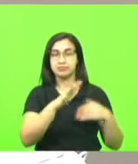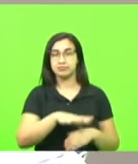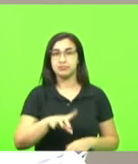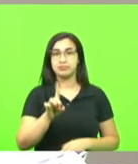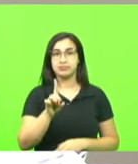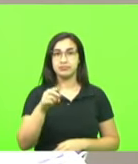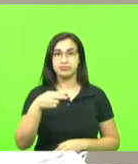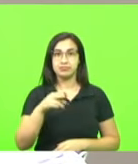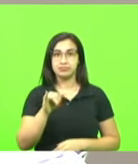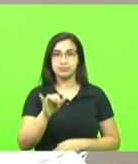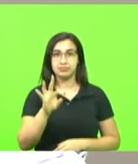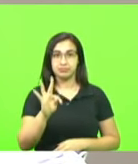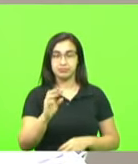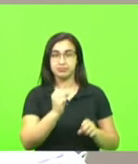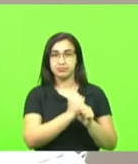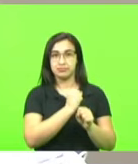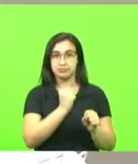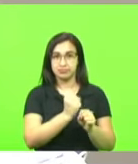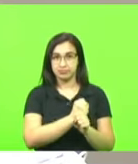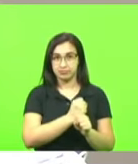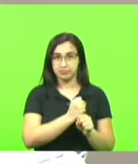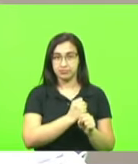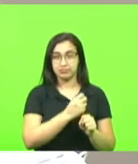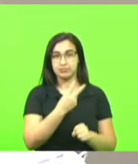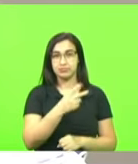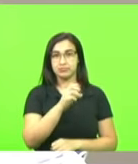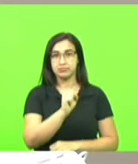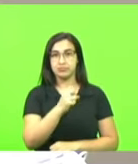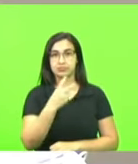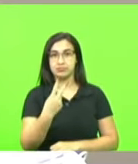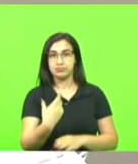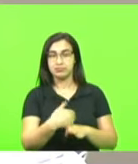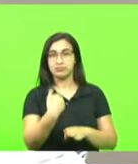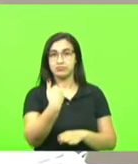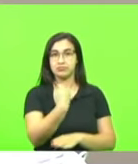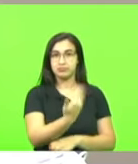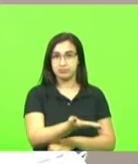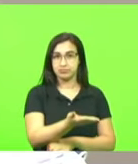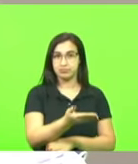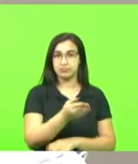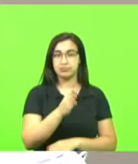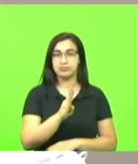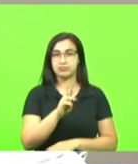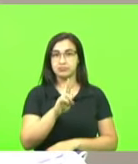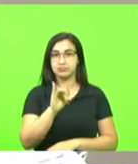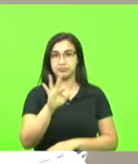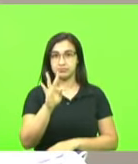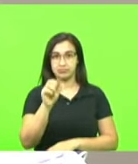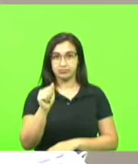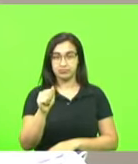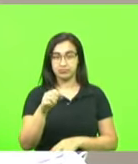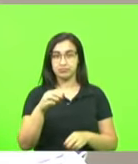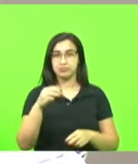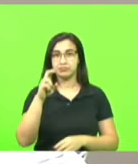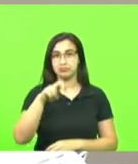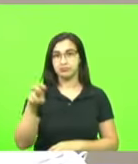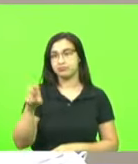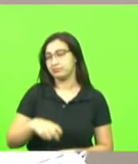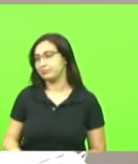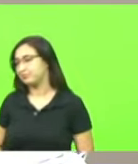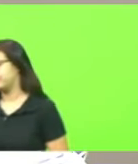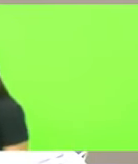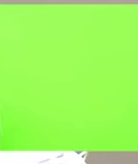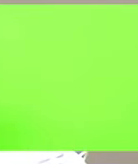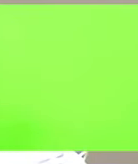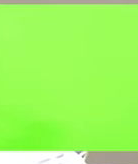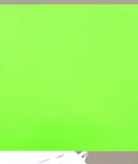Santa Catarina para que construa um trevo na BR-282 em frente a Britachã, município de Xanxerê, em discussão. Não havendo